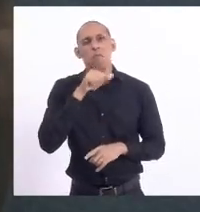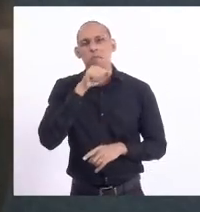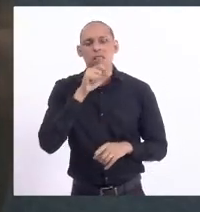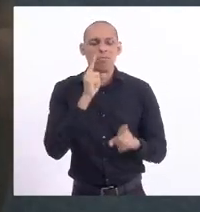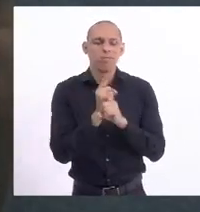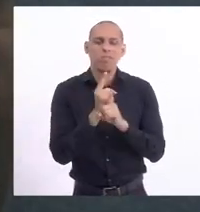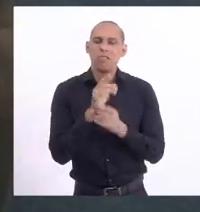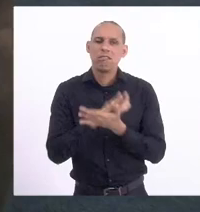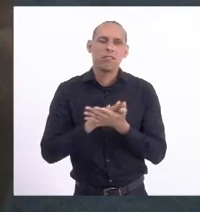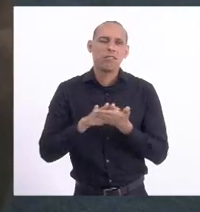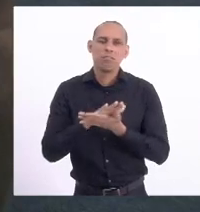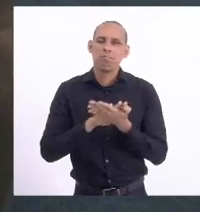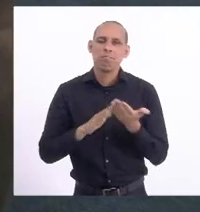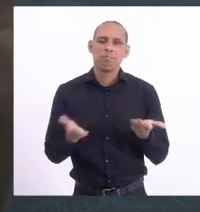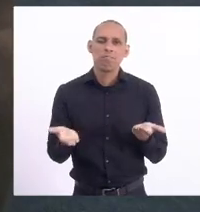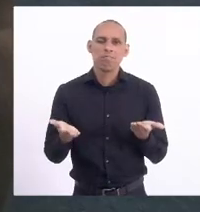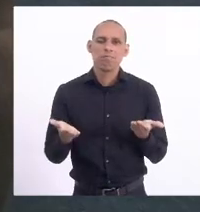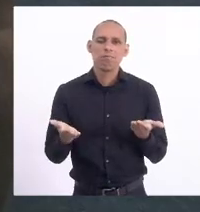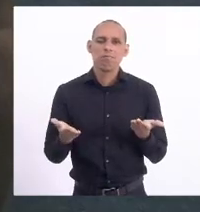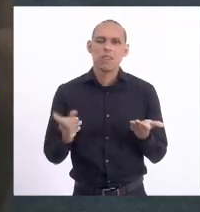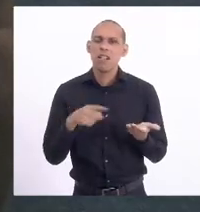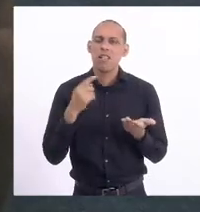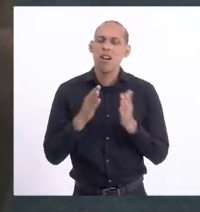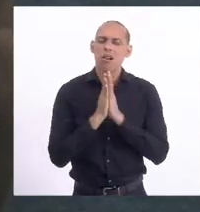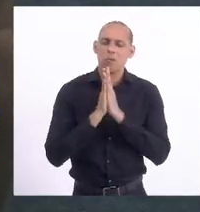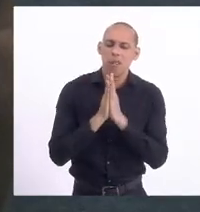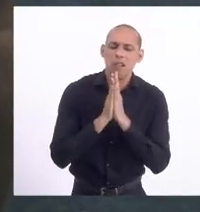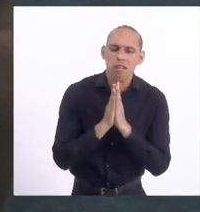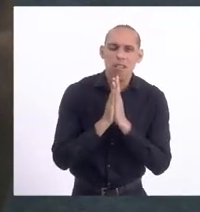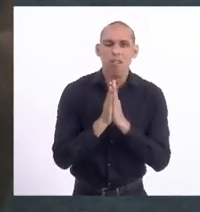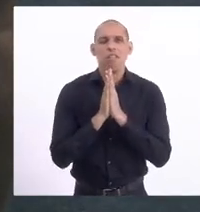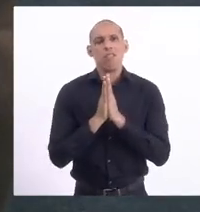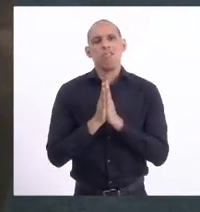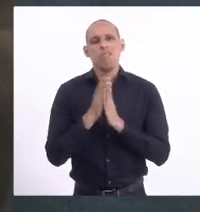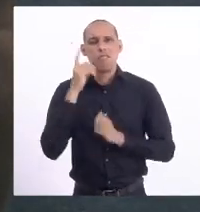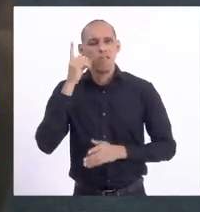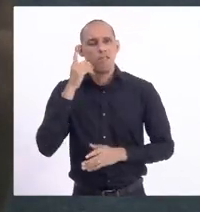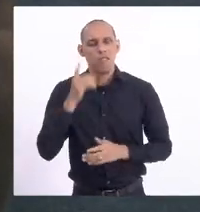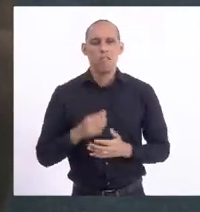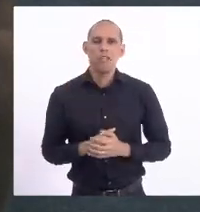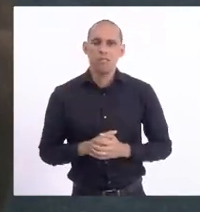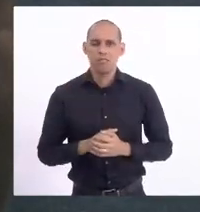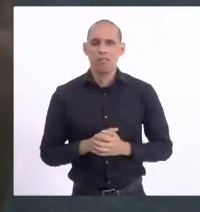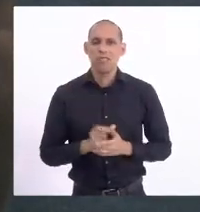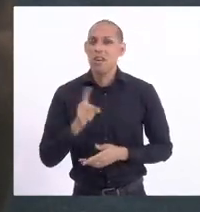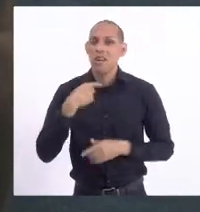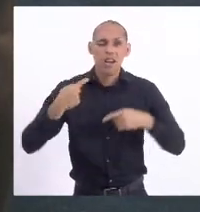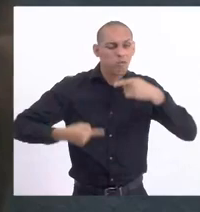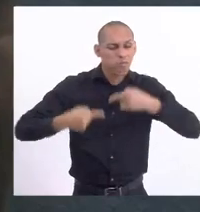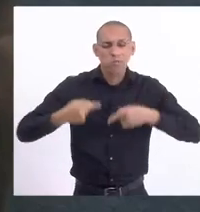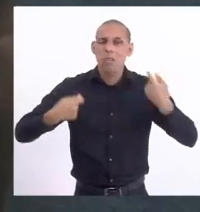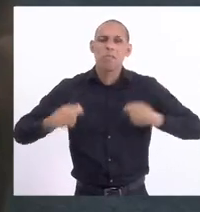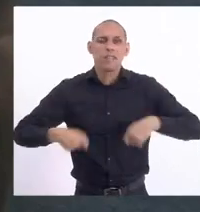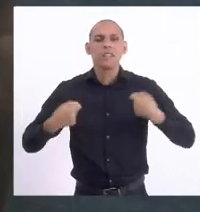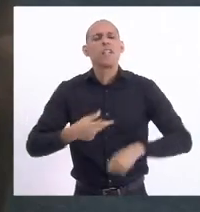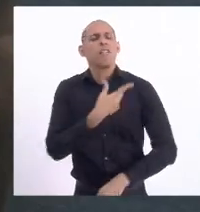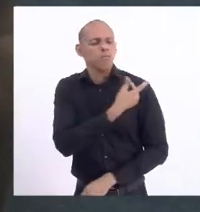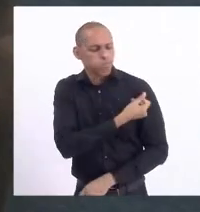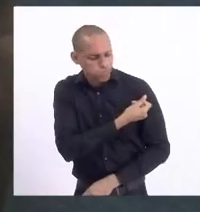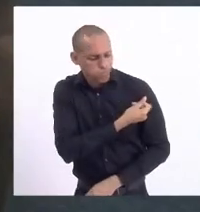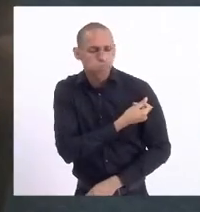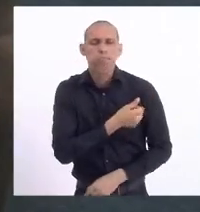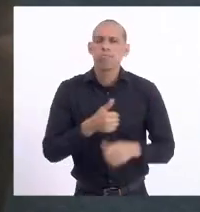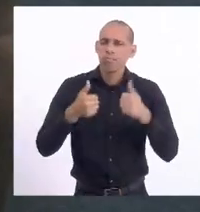sendo encontrado. Então, é um apelo que a gente faz aqui, deputada Rosana, que a gente tem que discutir a questão da vacina,